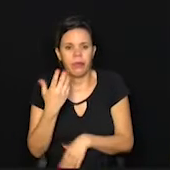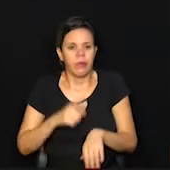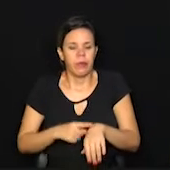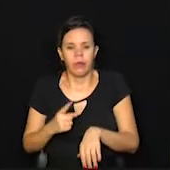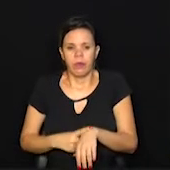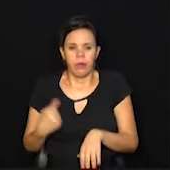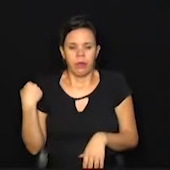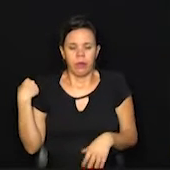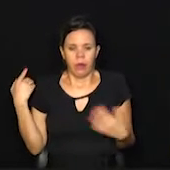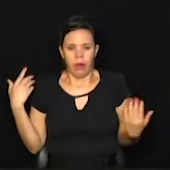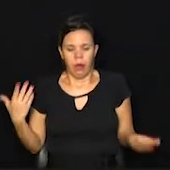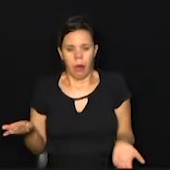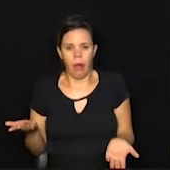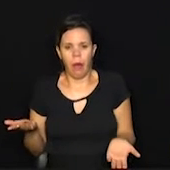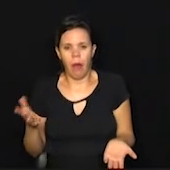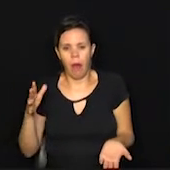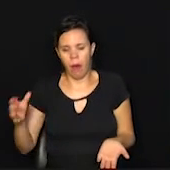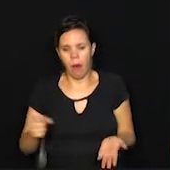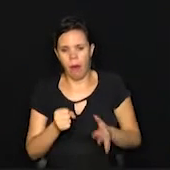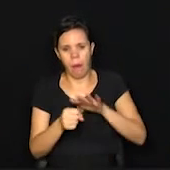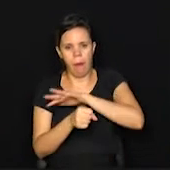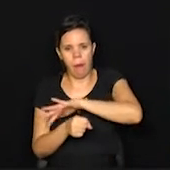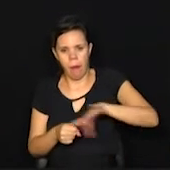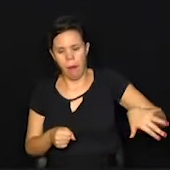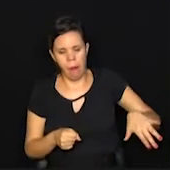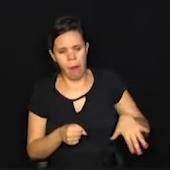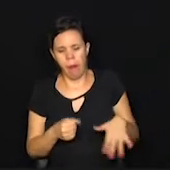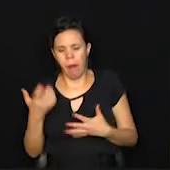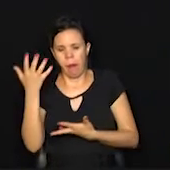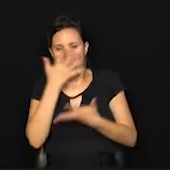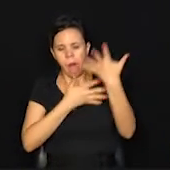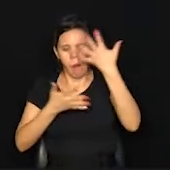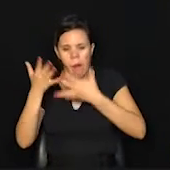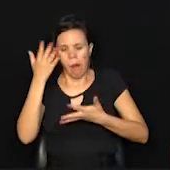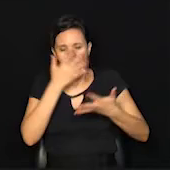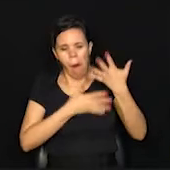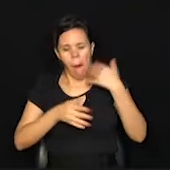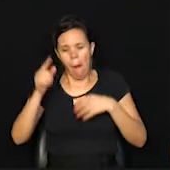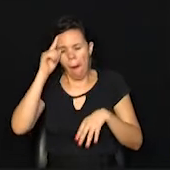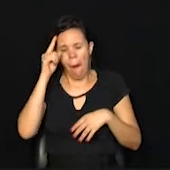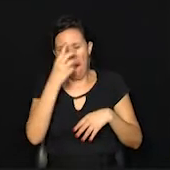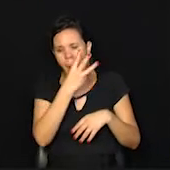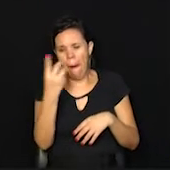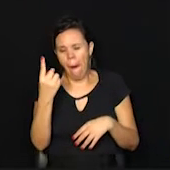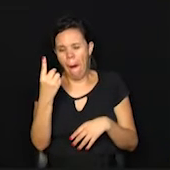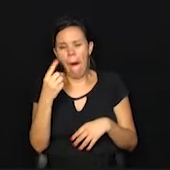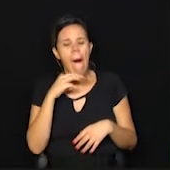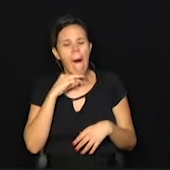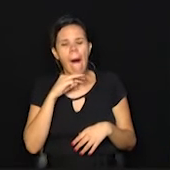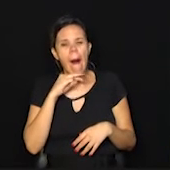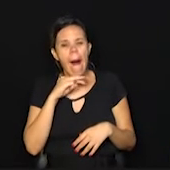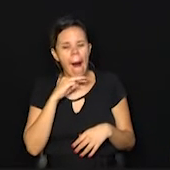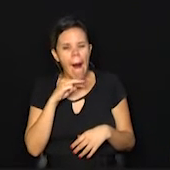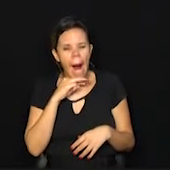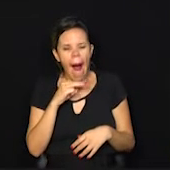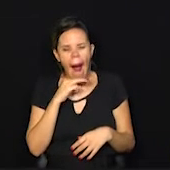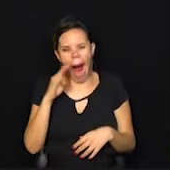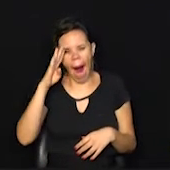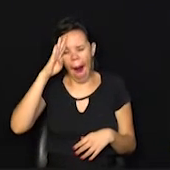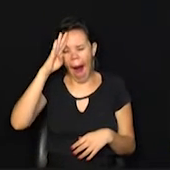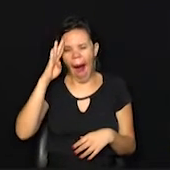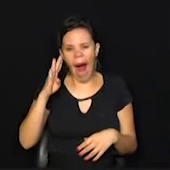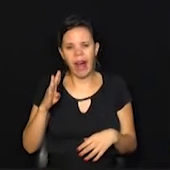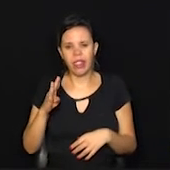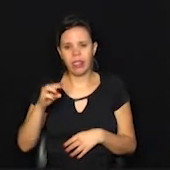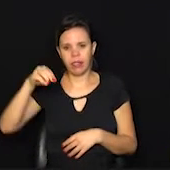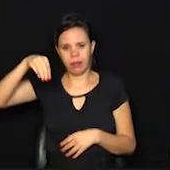naquele momento que é o golpe começou meio que atrapalhado né no Dia Trinta e Um de Março um general